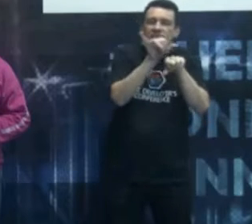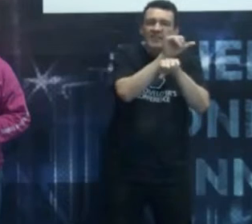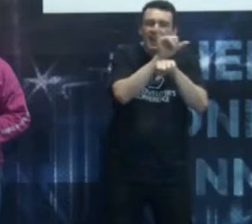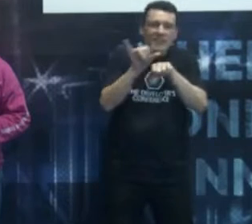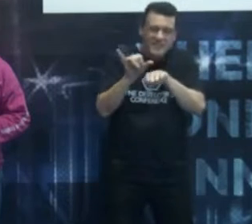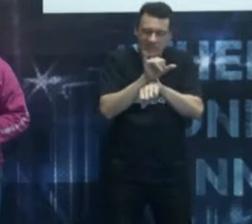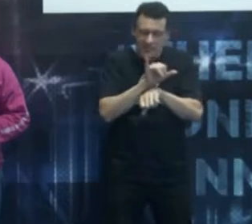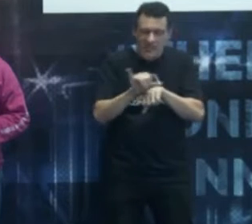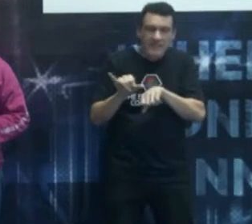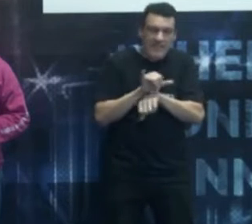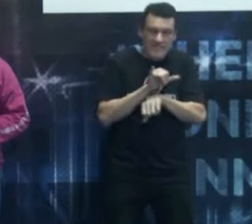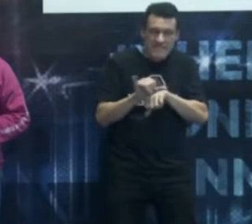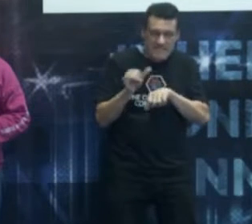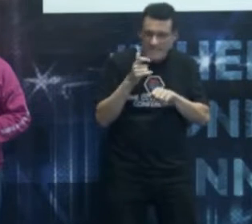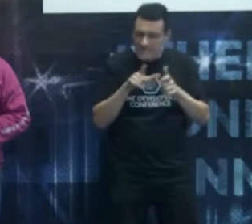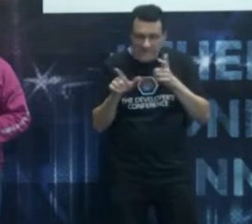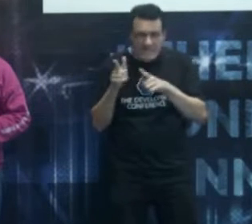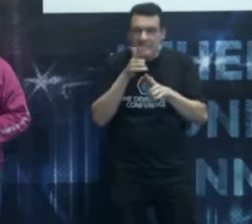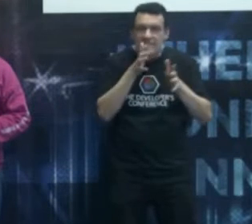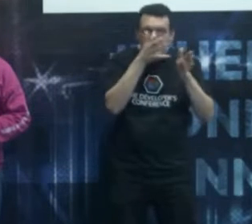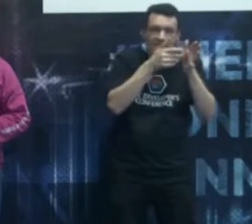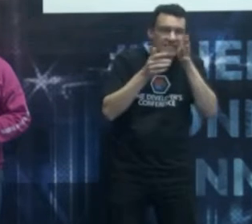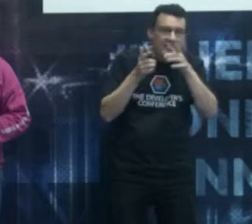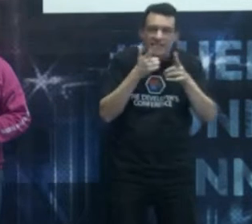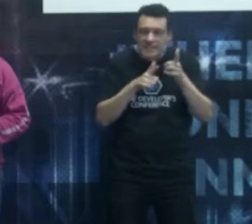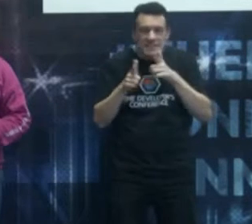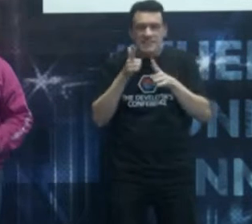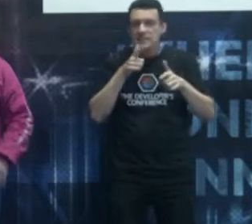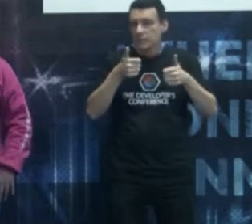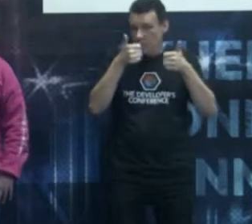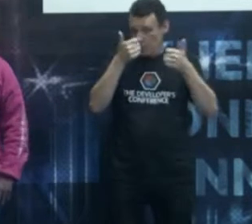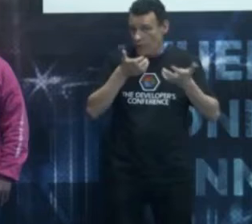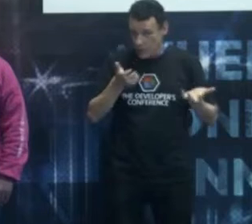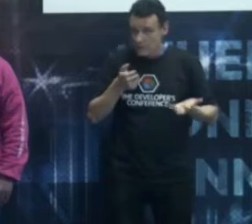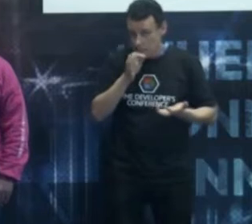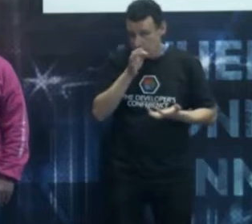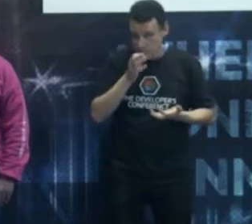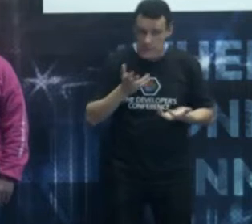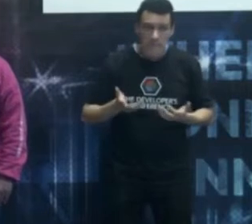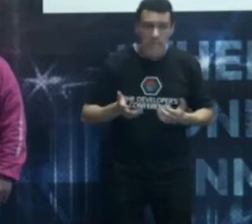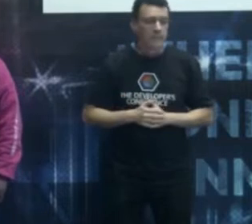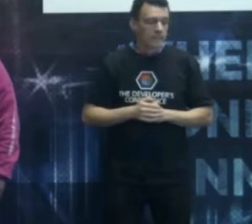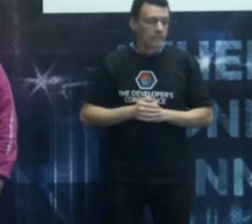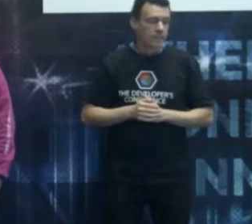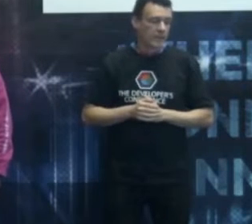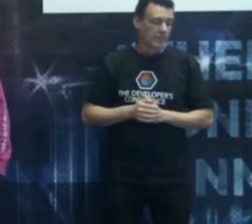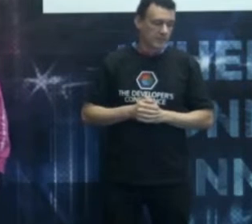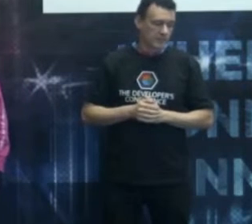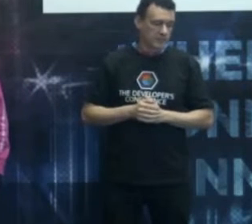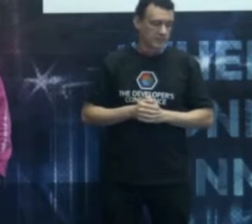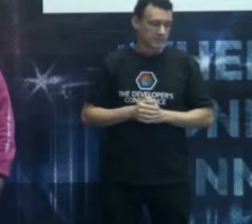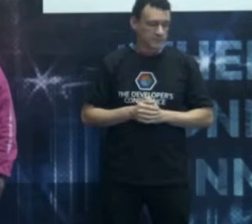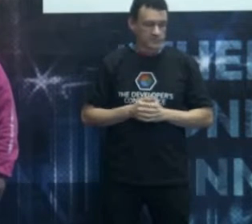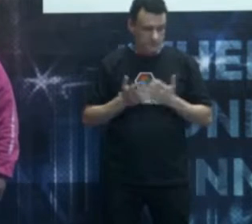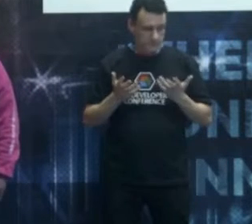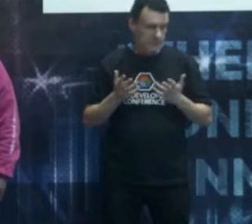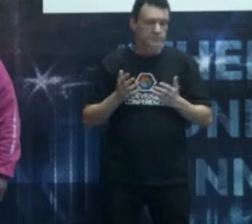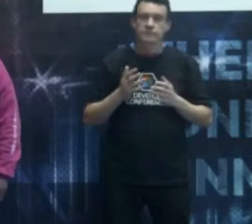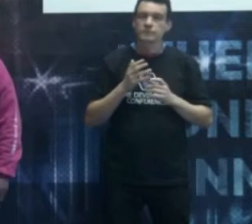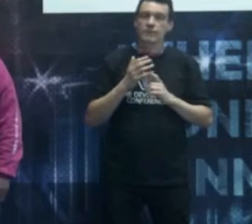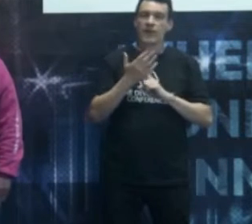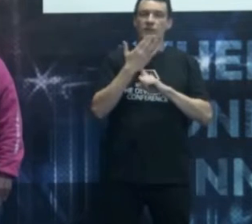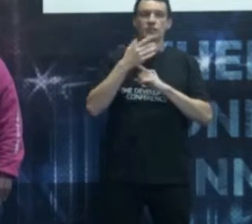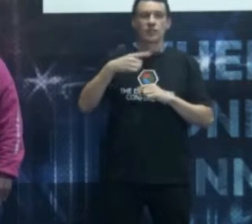fazer uma determinada necessidade humana ser atendida. E